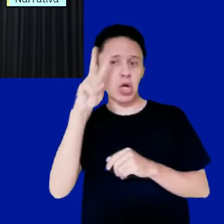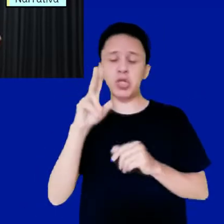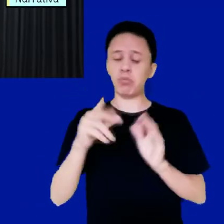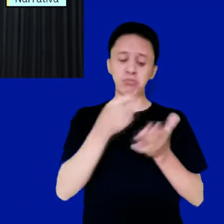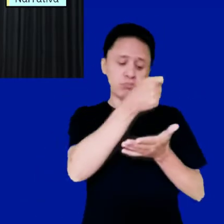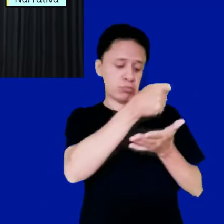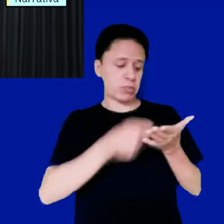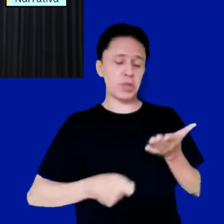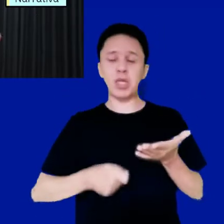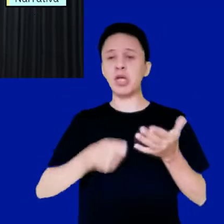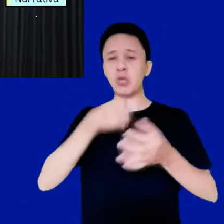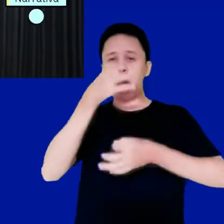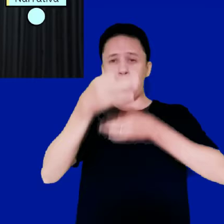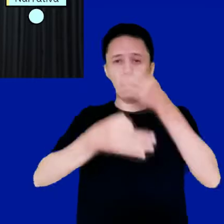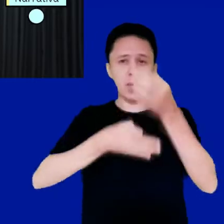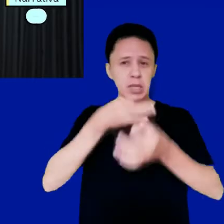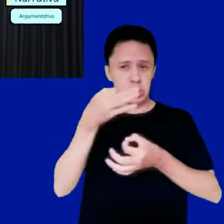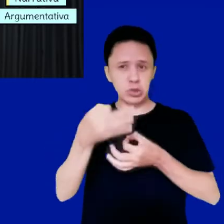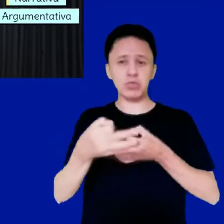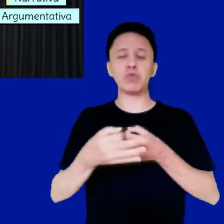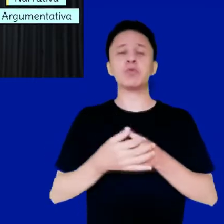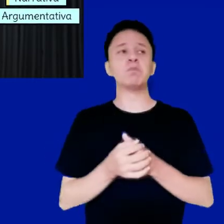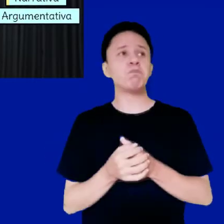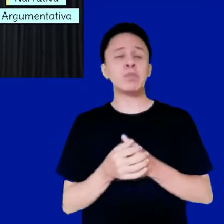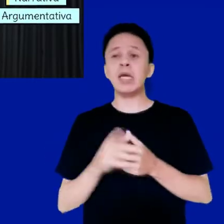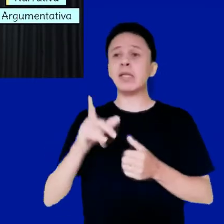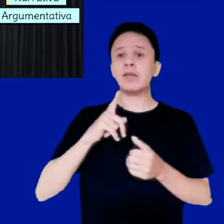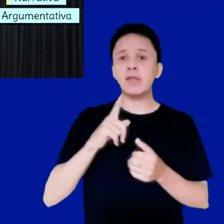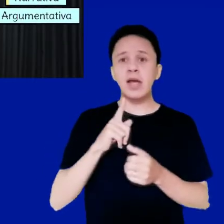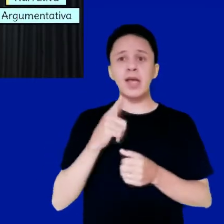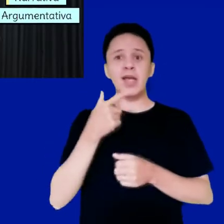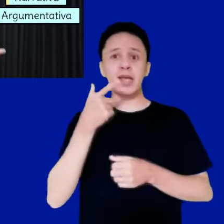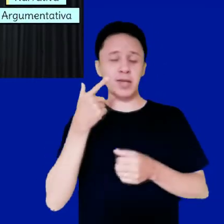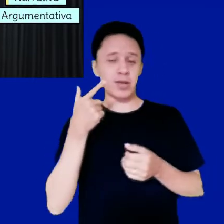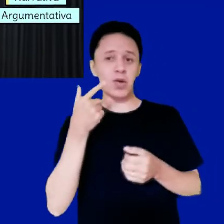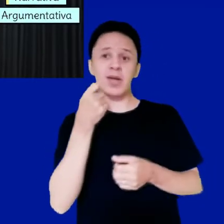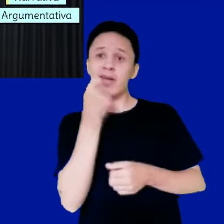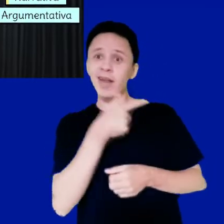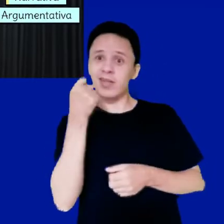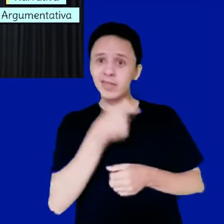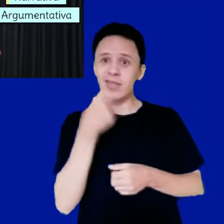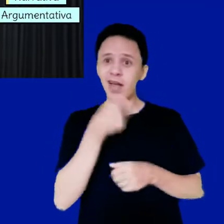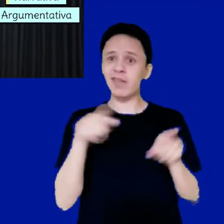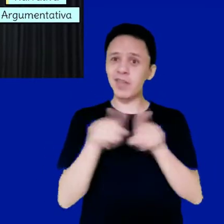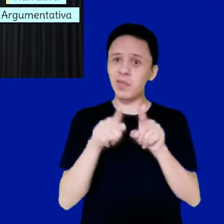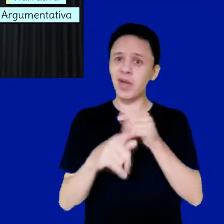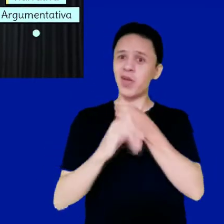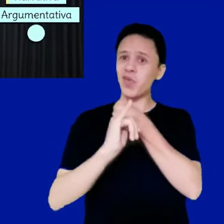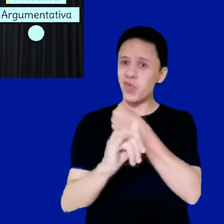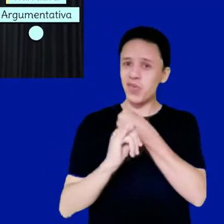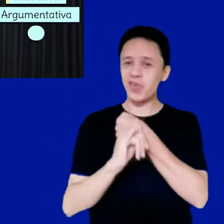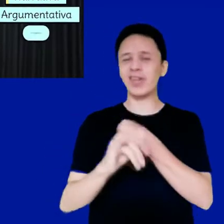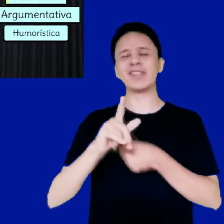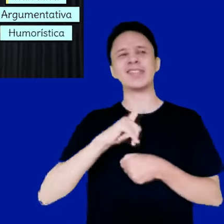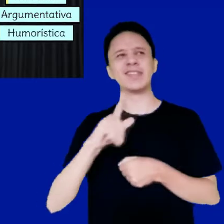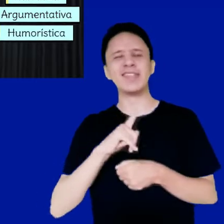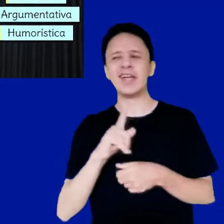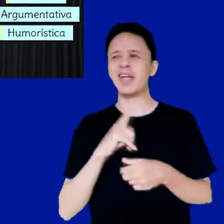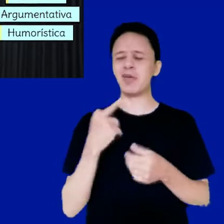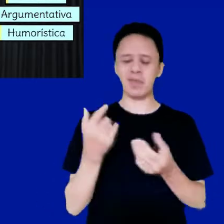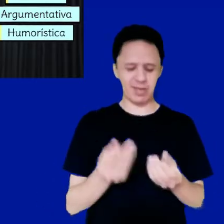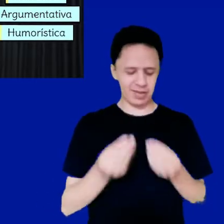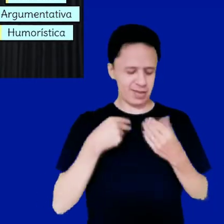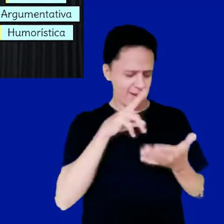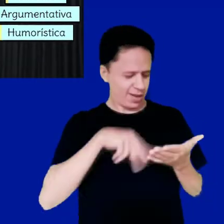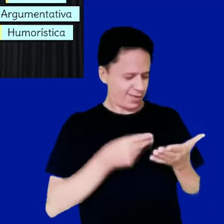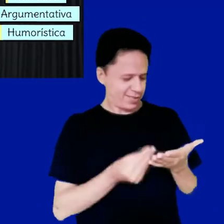social, e aí não tem história nenhuma, é um texto argumentativo. A gente vai ter algumas crônicas que são muito engraçadas, né? Então a gente vai ter crônicas que